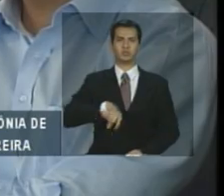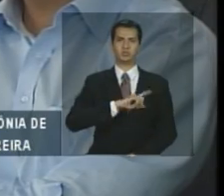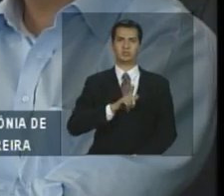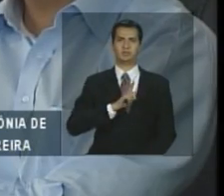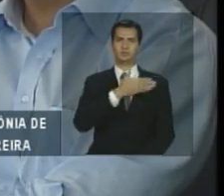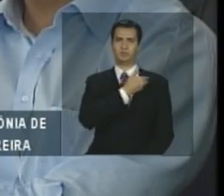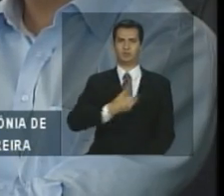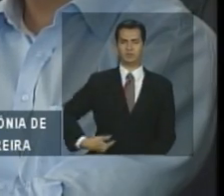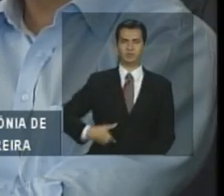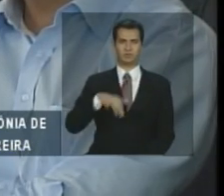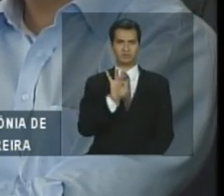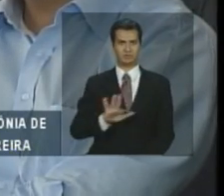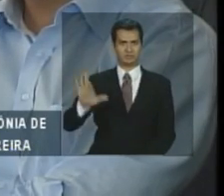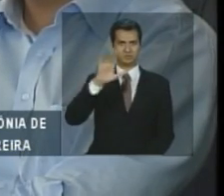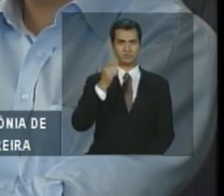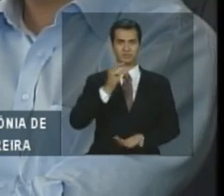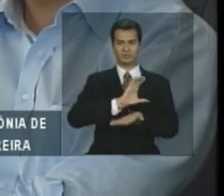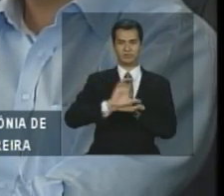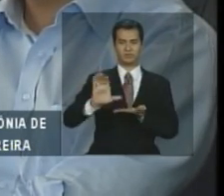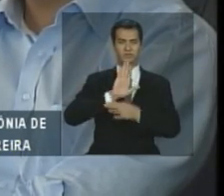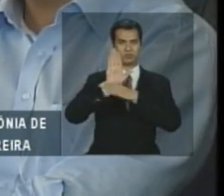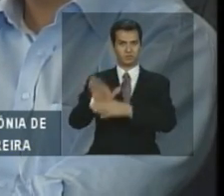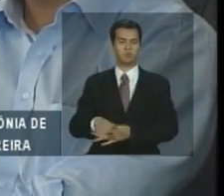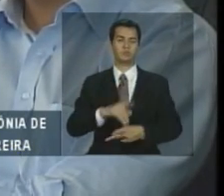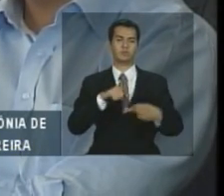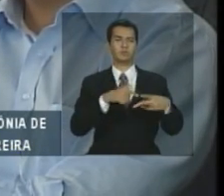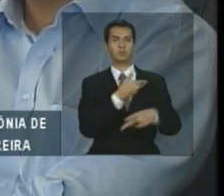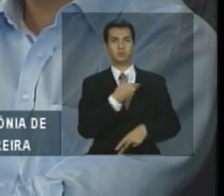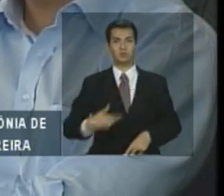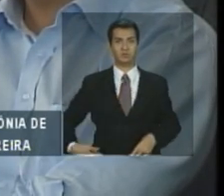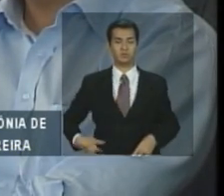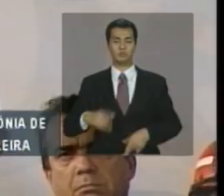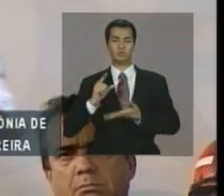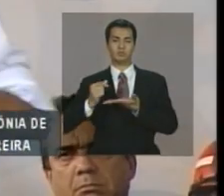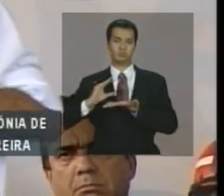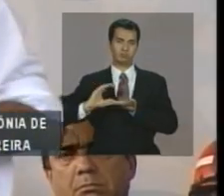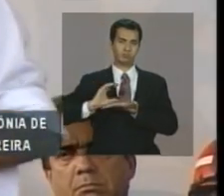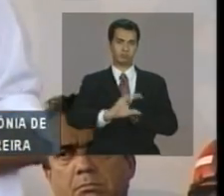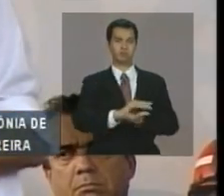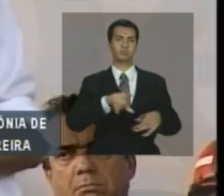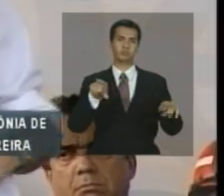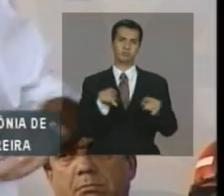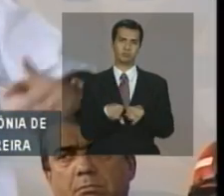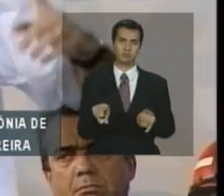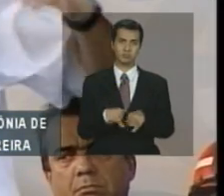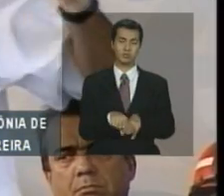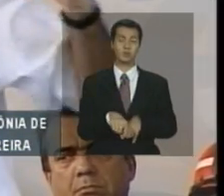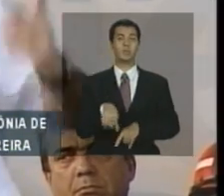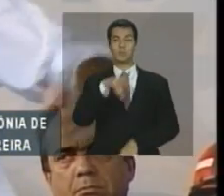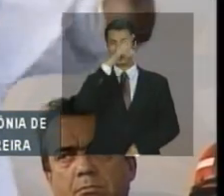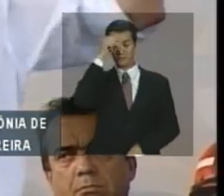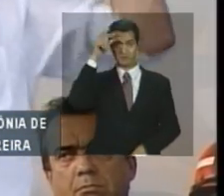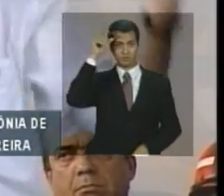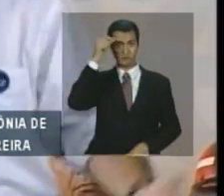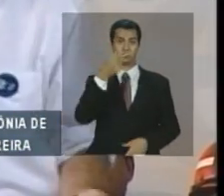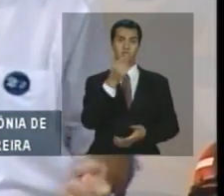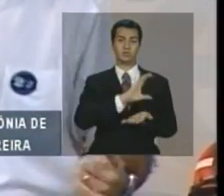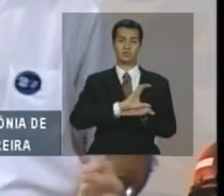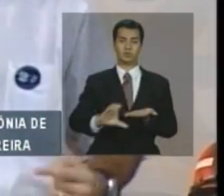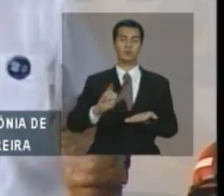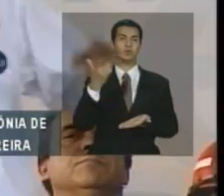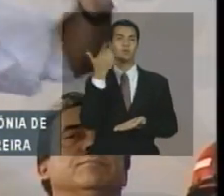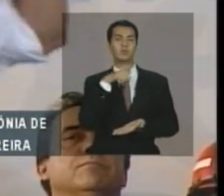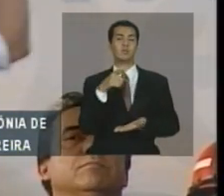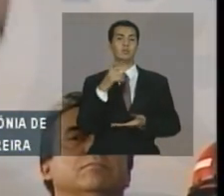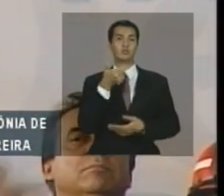ajudando, viabilizando, governo do Estado com investimento em trem e metrô e prefeitura com os investimentos em BRT, nós vamos sair de